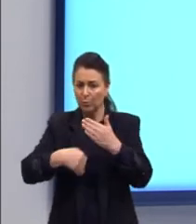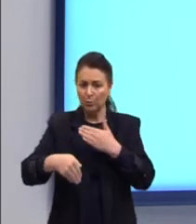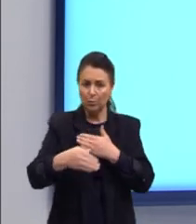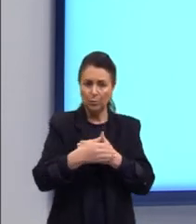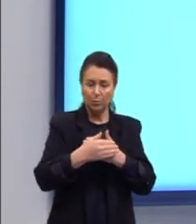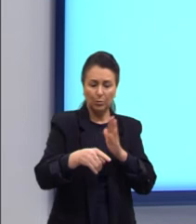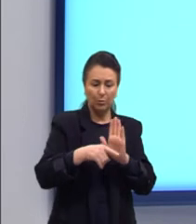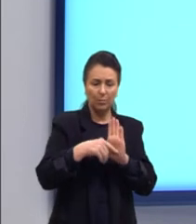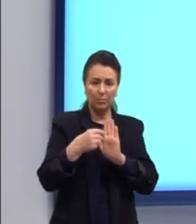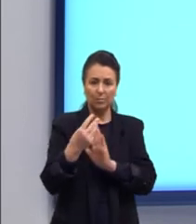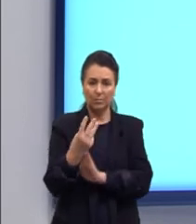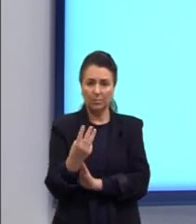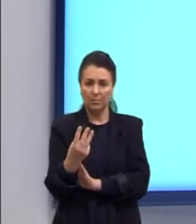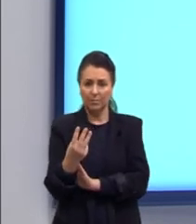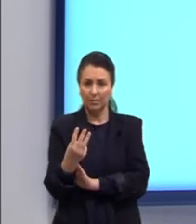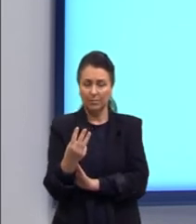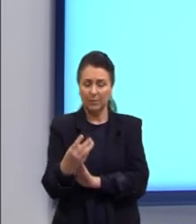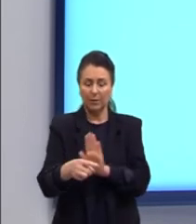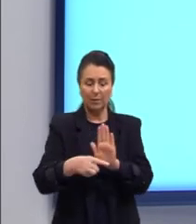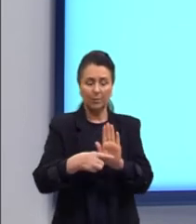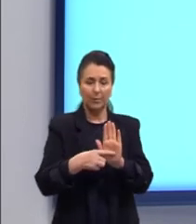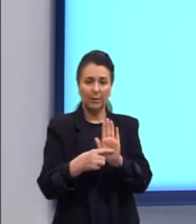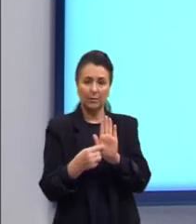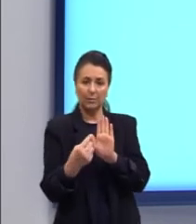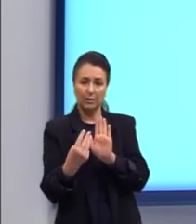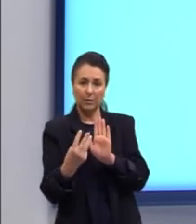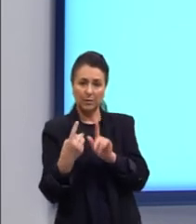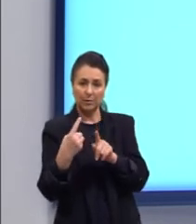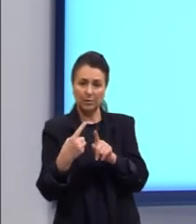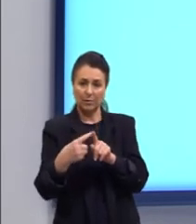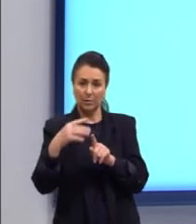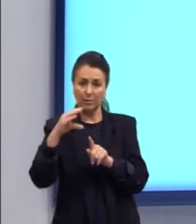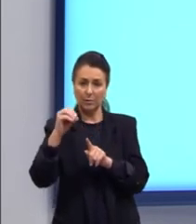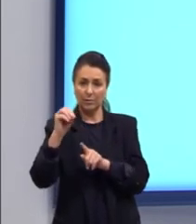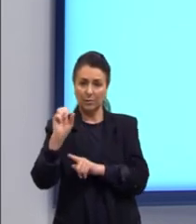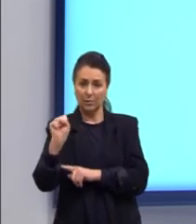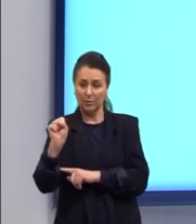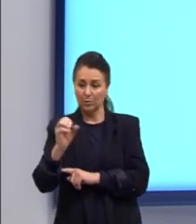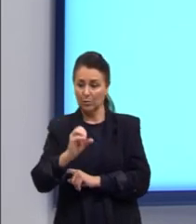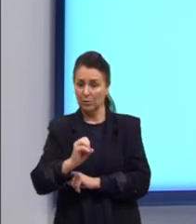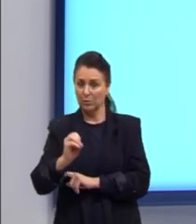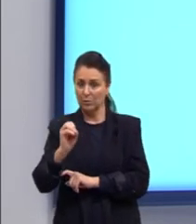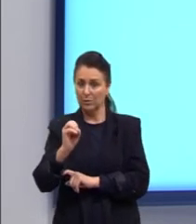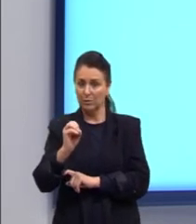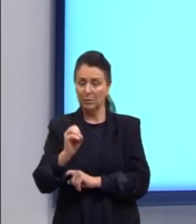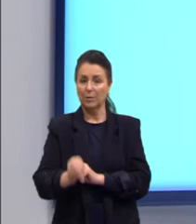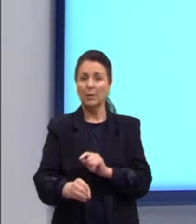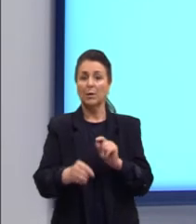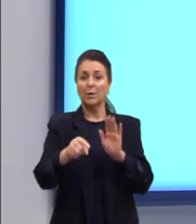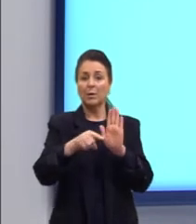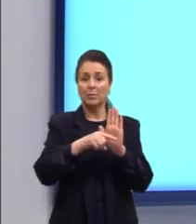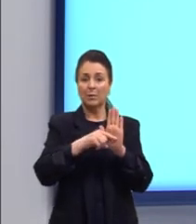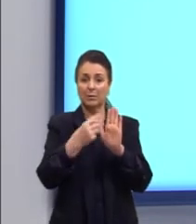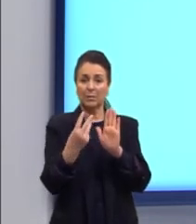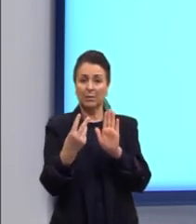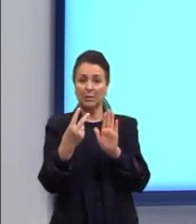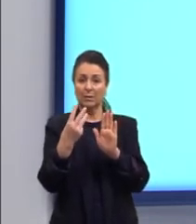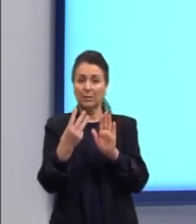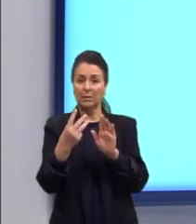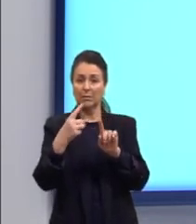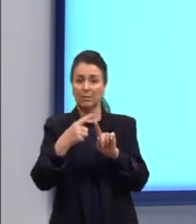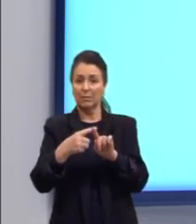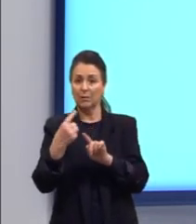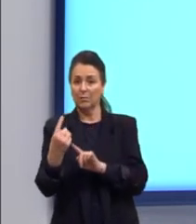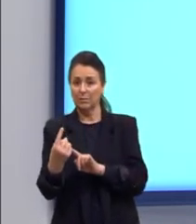então menos três vezes o cosseno de 0 seria menos três vezes um nosso gráfico vai lá